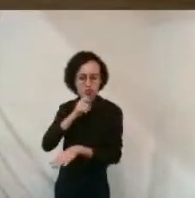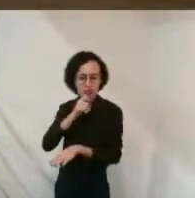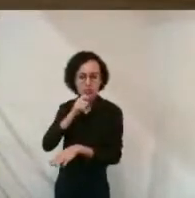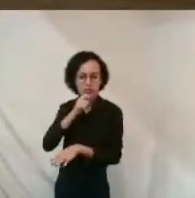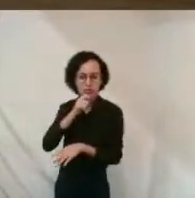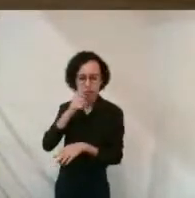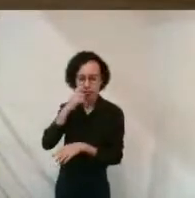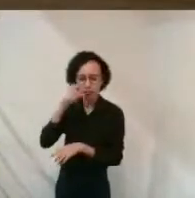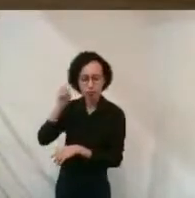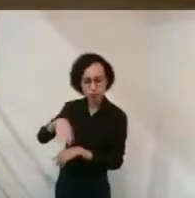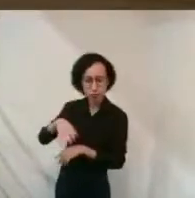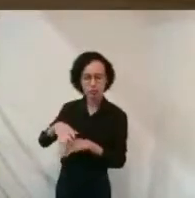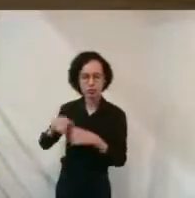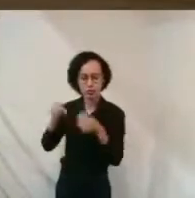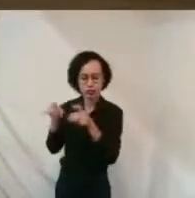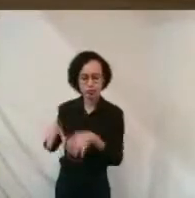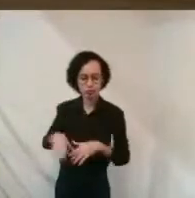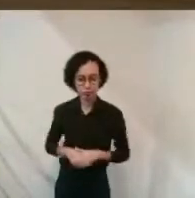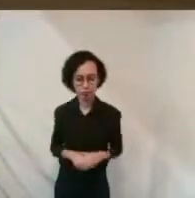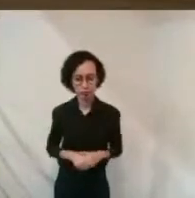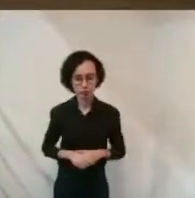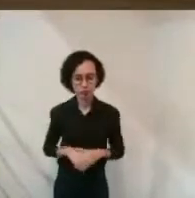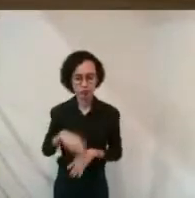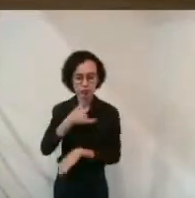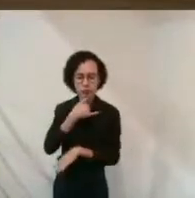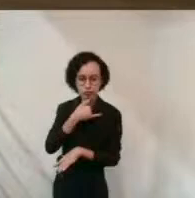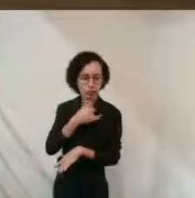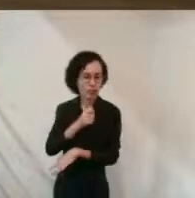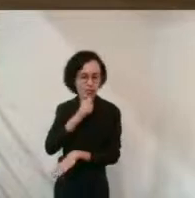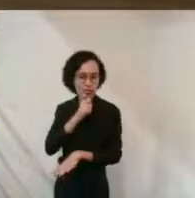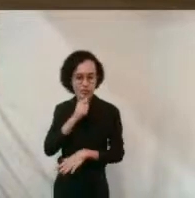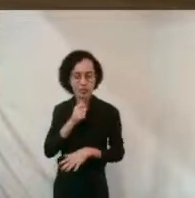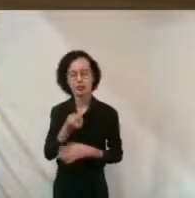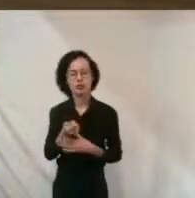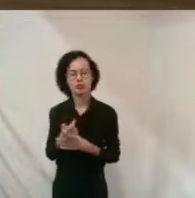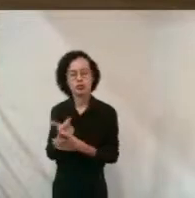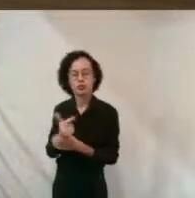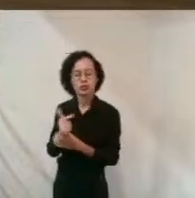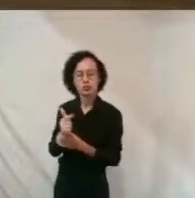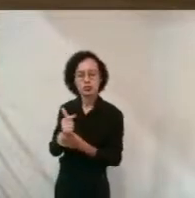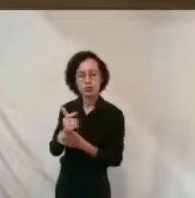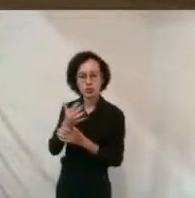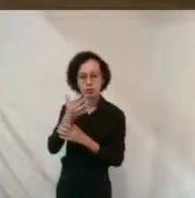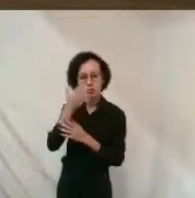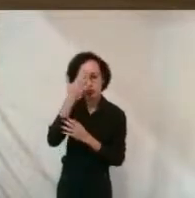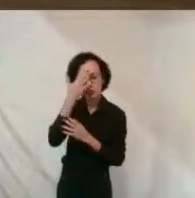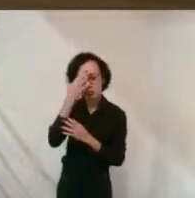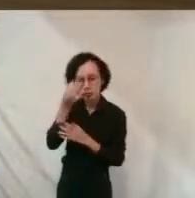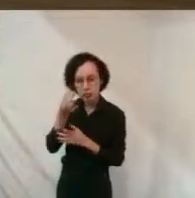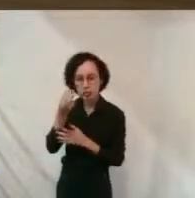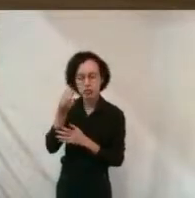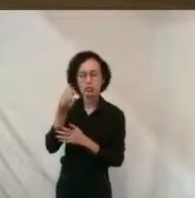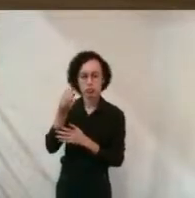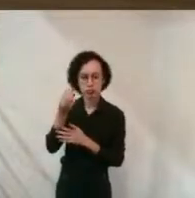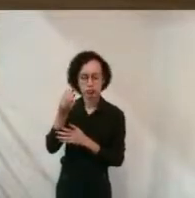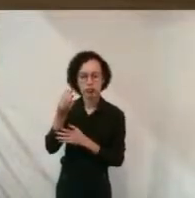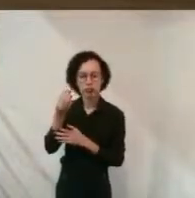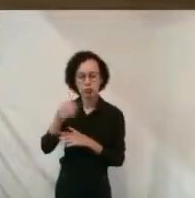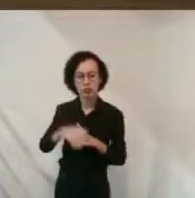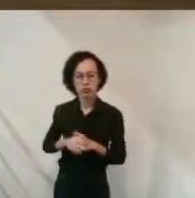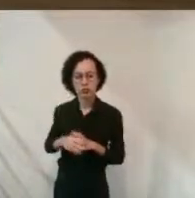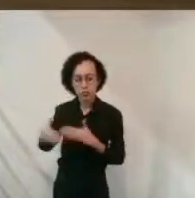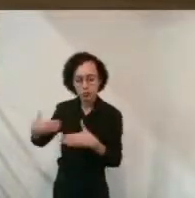lixo, muitos resíduos, e infelizmente ainda não temos um grau de conscientização e processos e